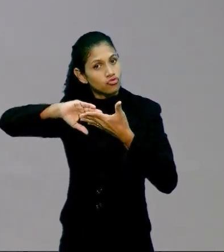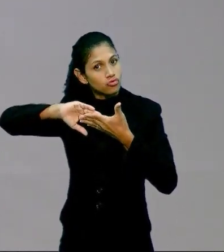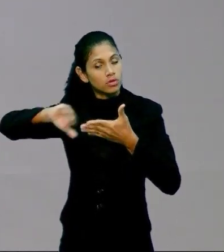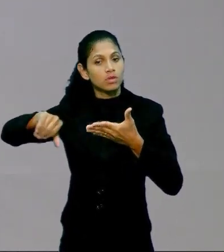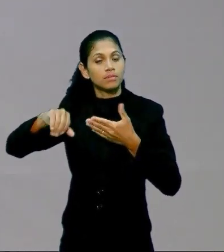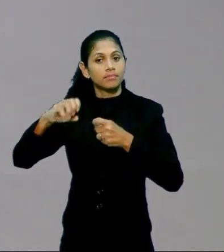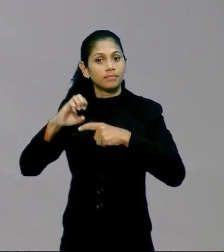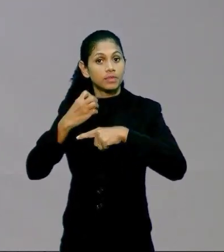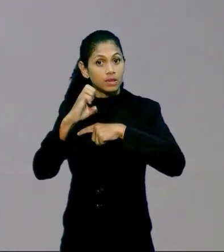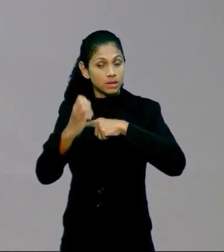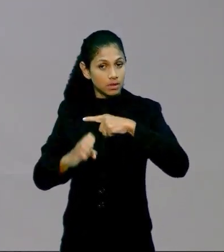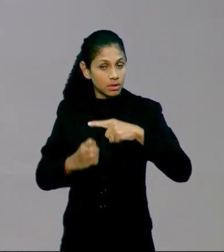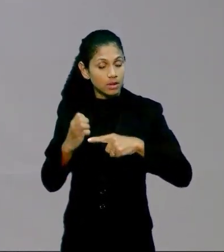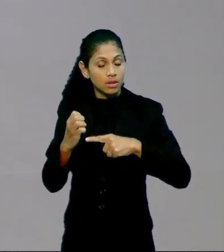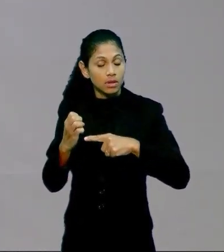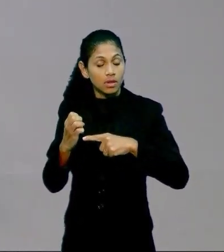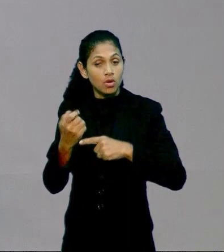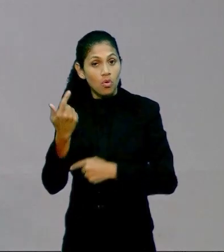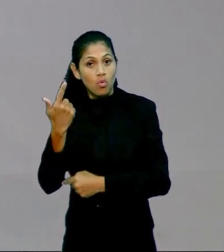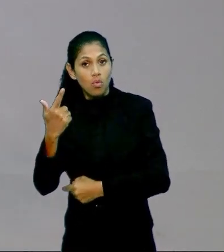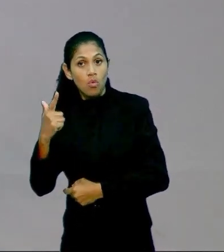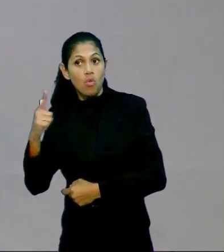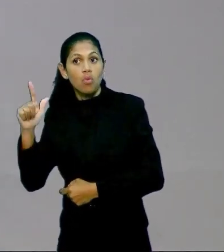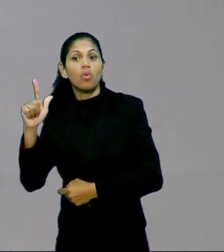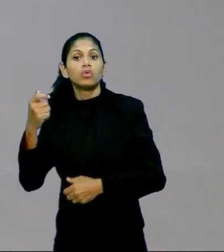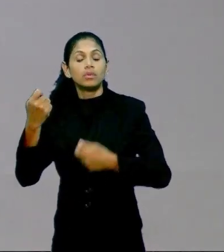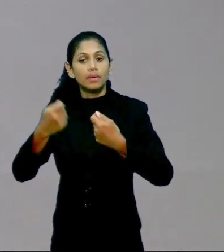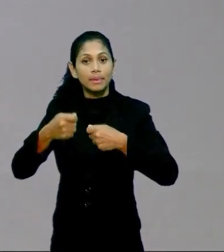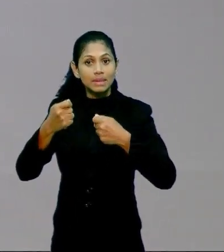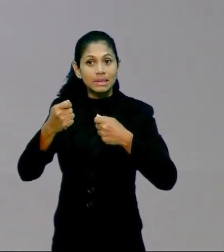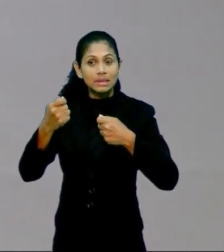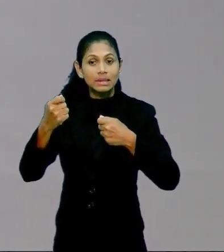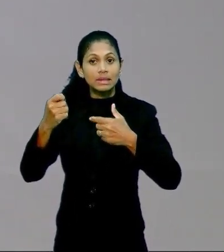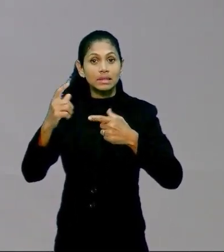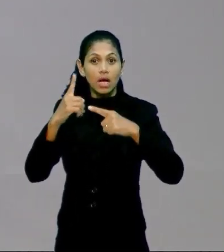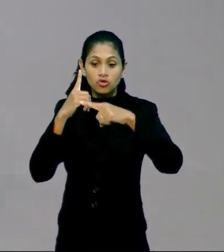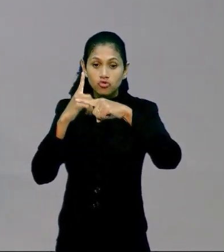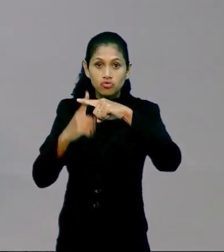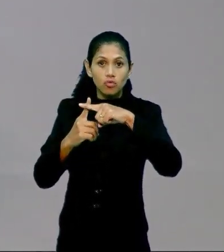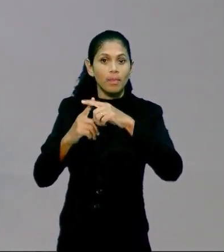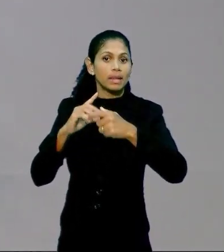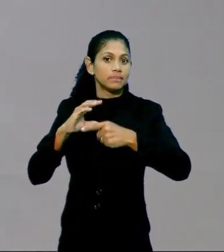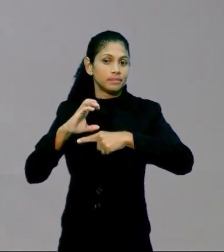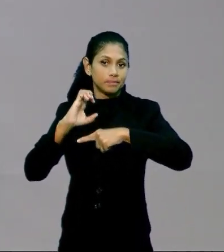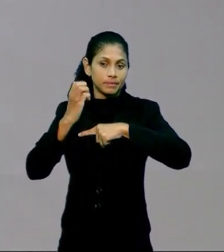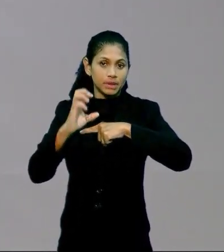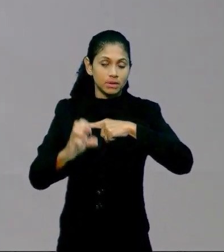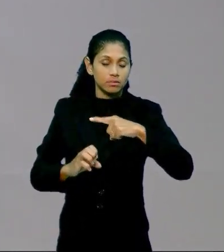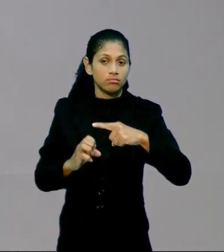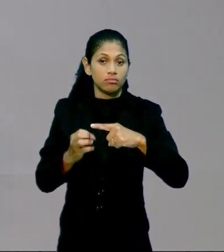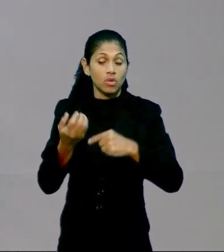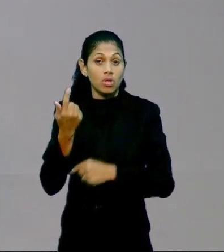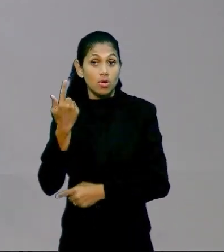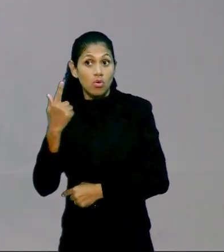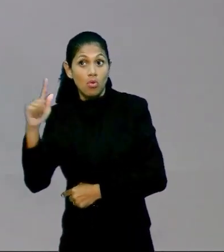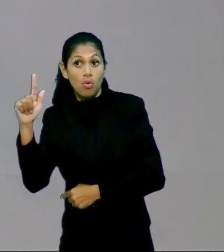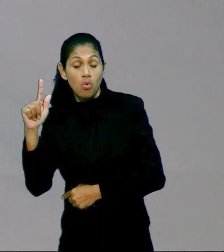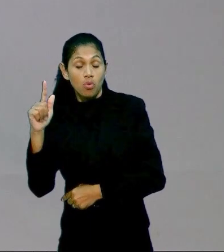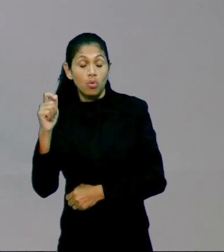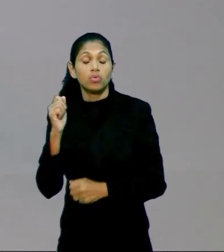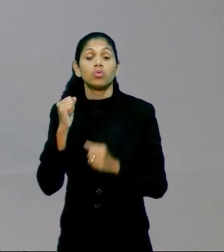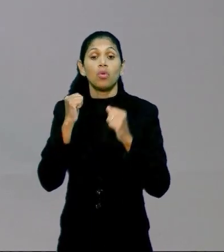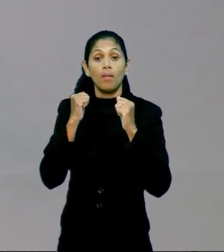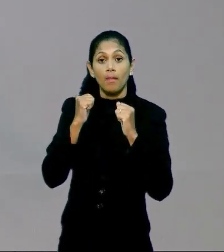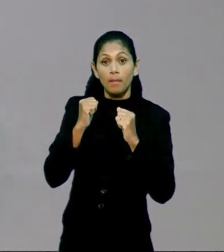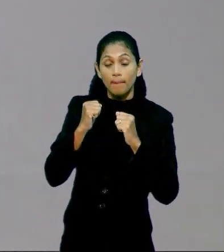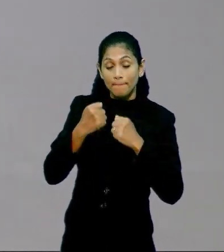precisar ganhar elétrons e ainda outros vão precisar compartilhar. Eu não posso perder nem ganhar, então a